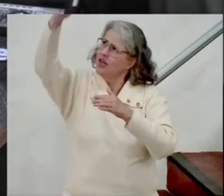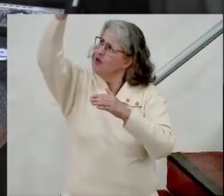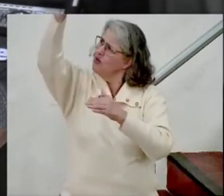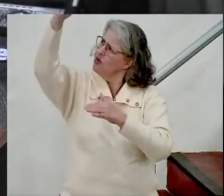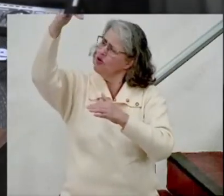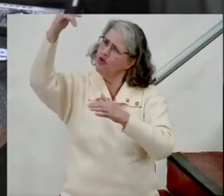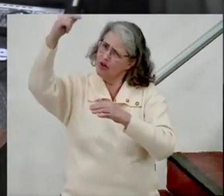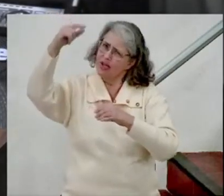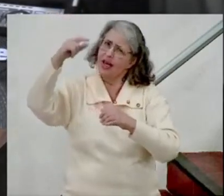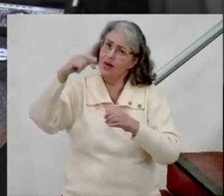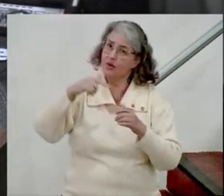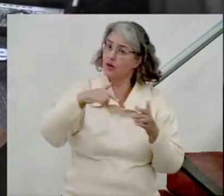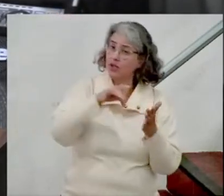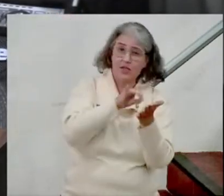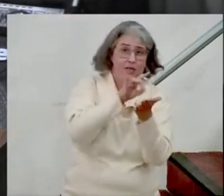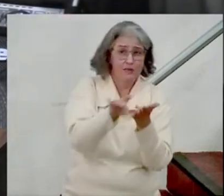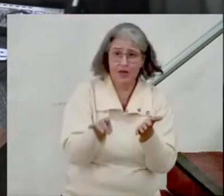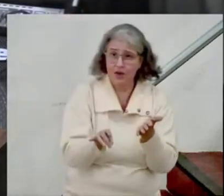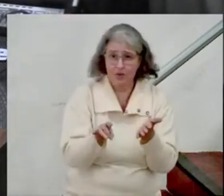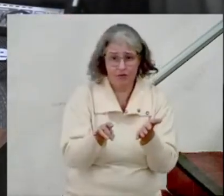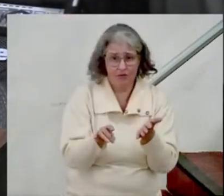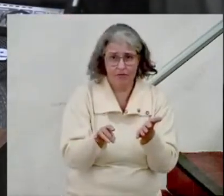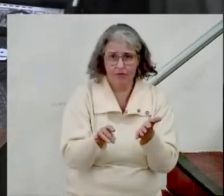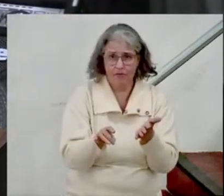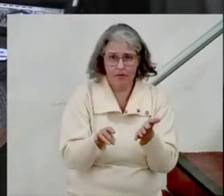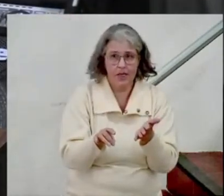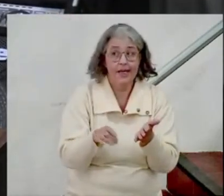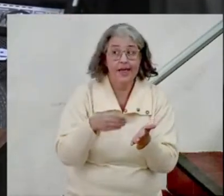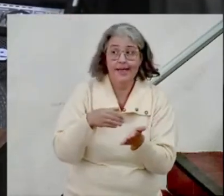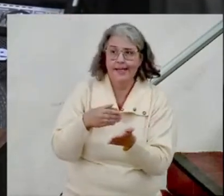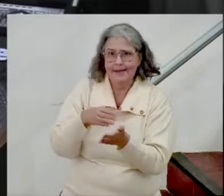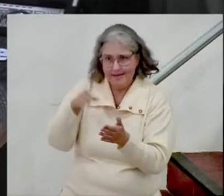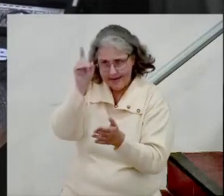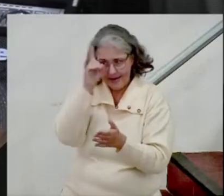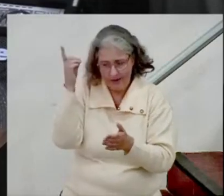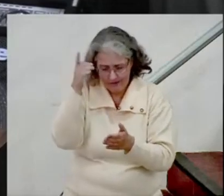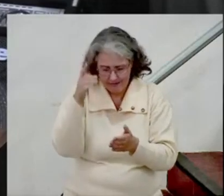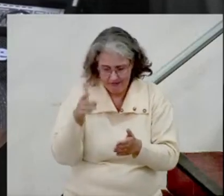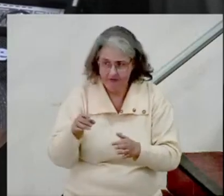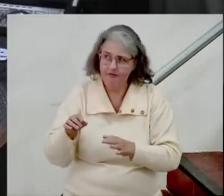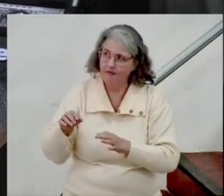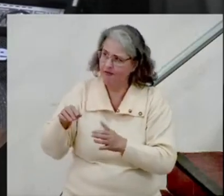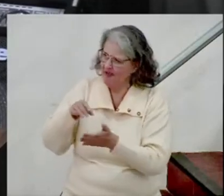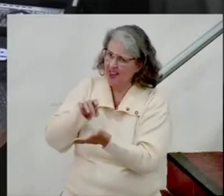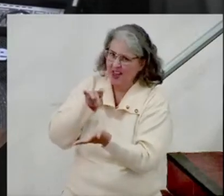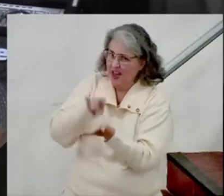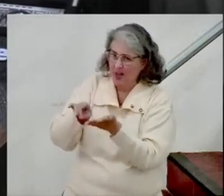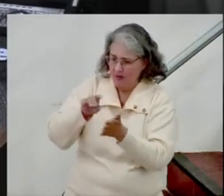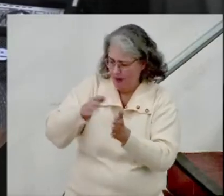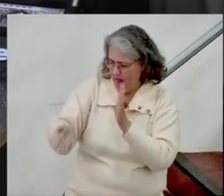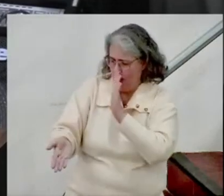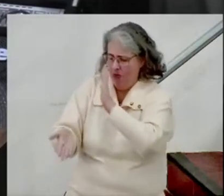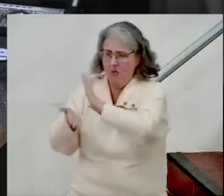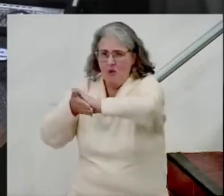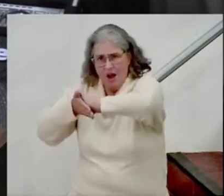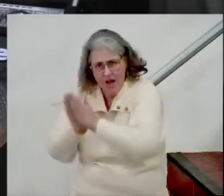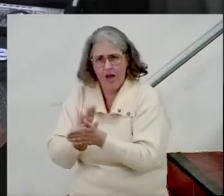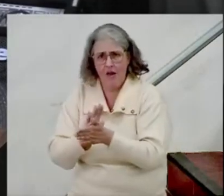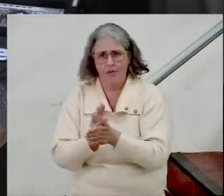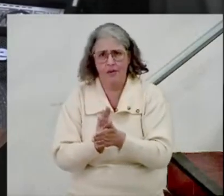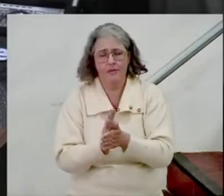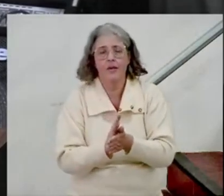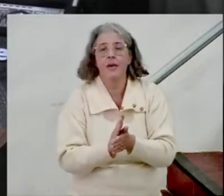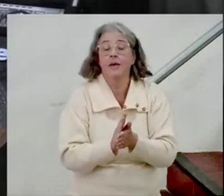derrotou Golias. Davi limpou o território de Canaã dos inimigos. De tal forma que quando Salomão